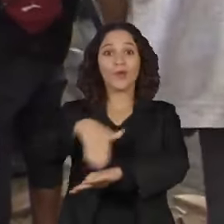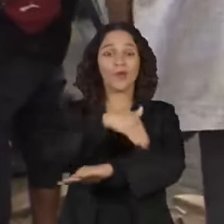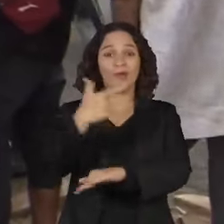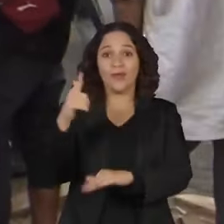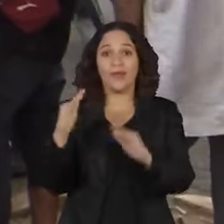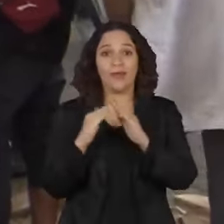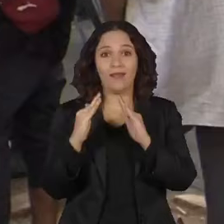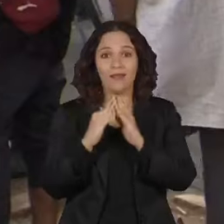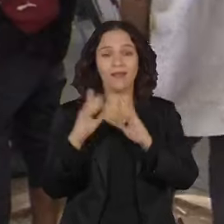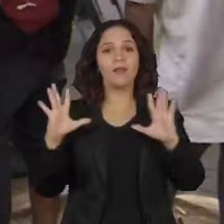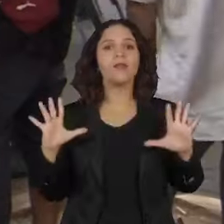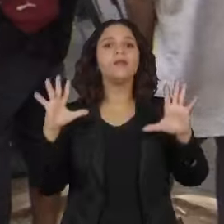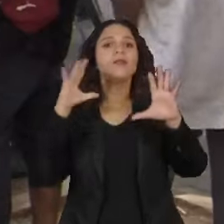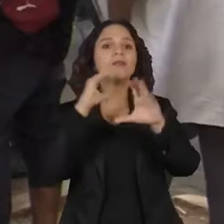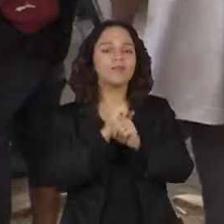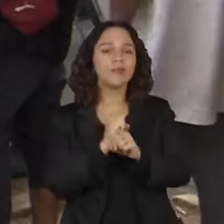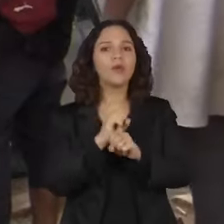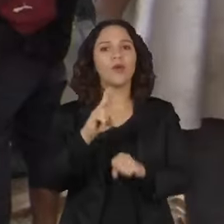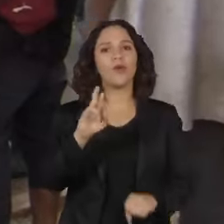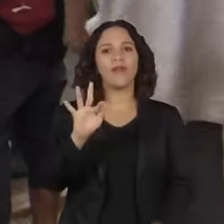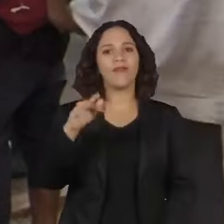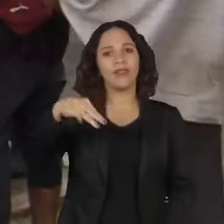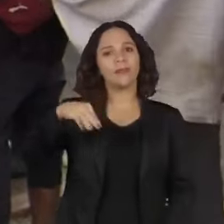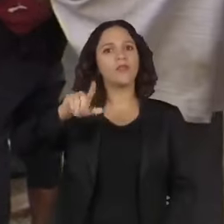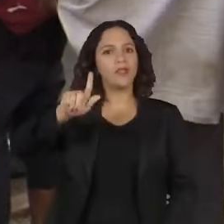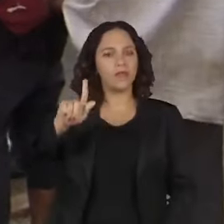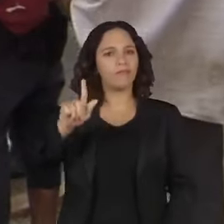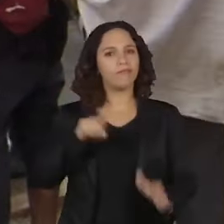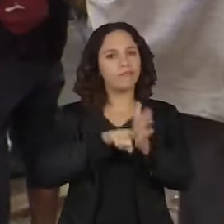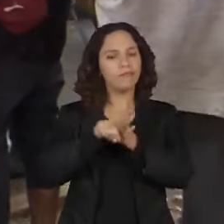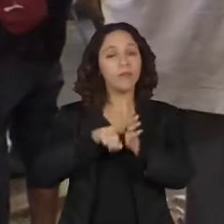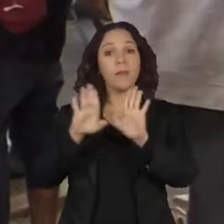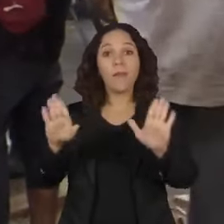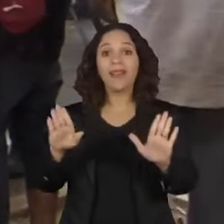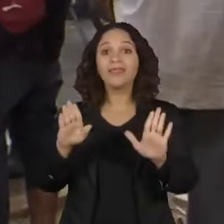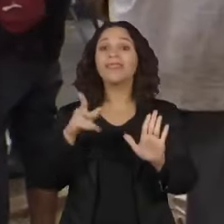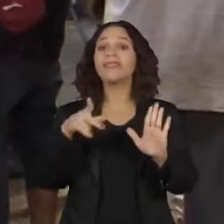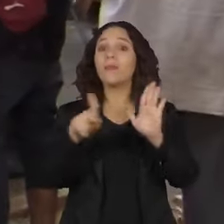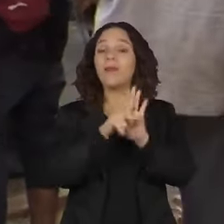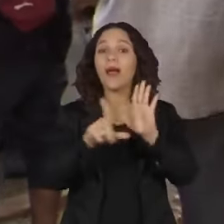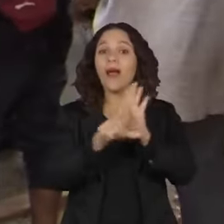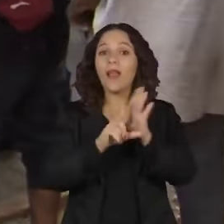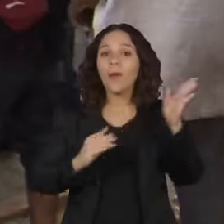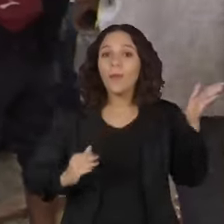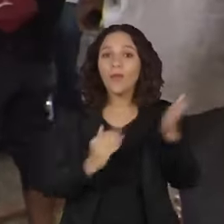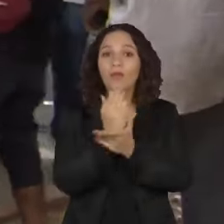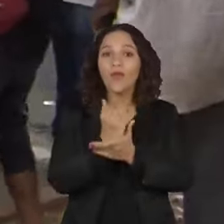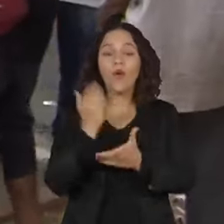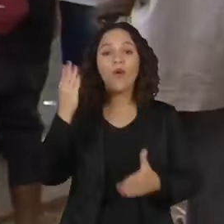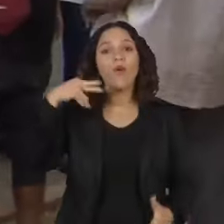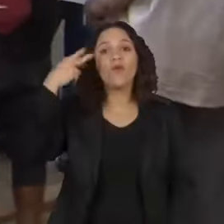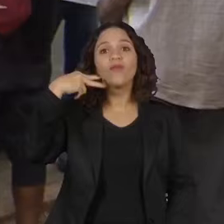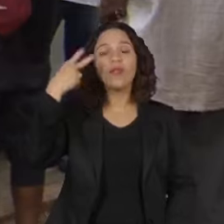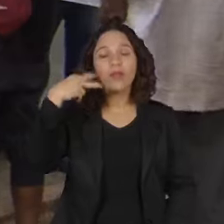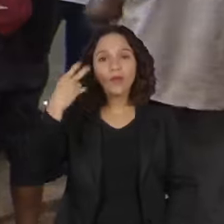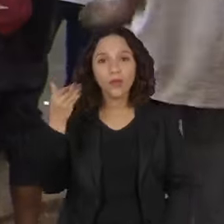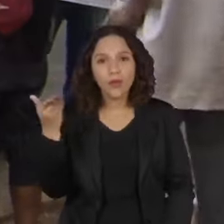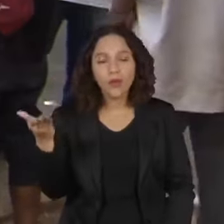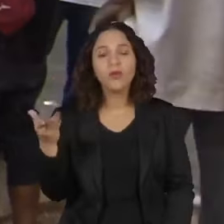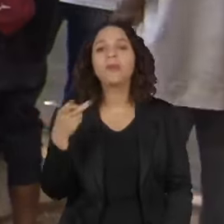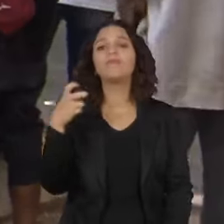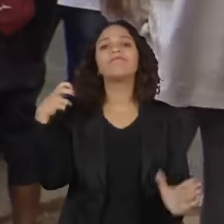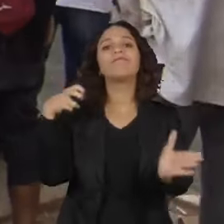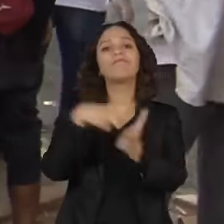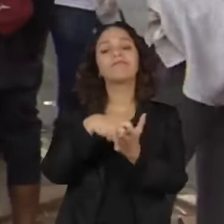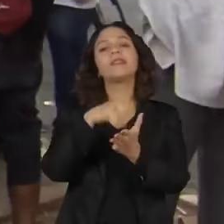dados da Universidade Federal de Minas Gerais mas um projeto de lei aprovado em primeira votação na câmara de vereadores quer punir